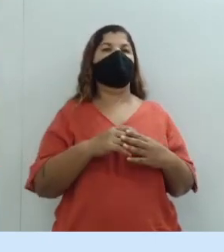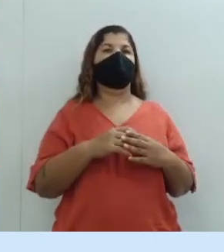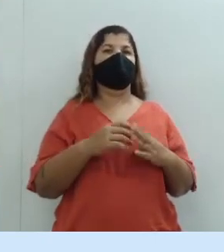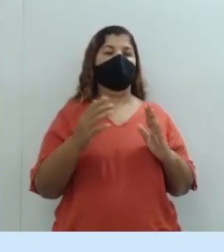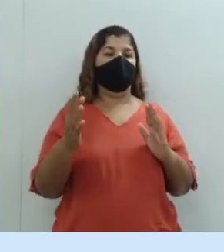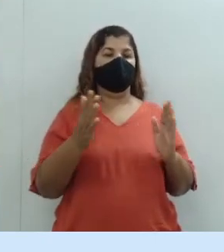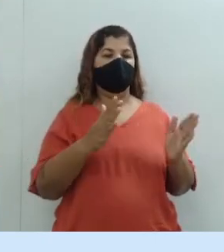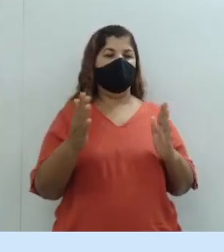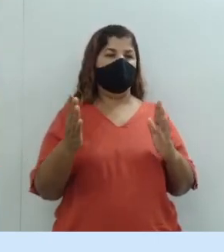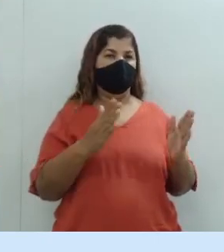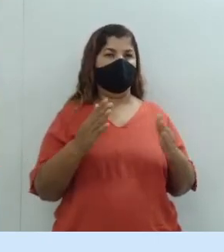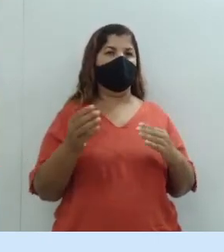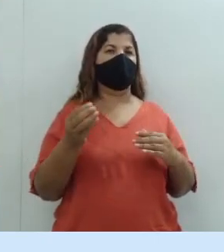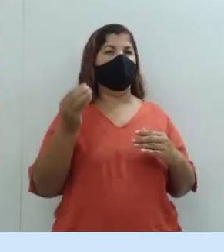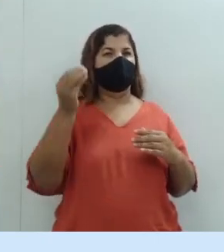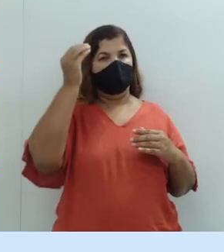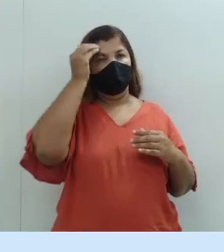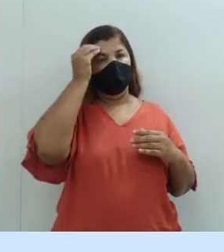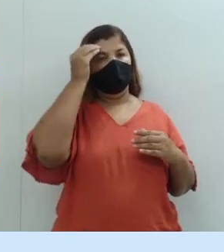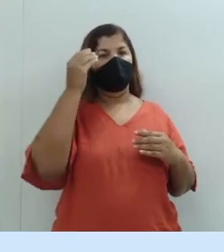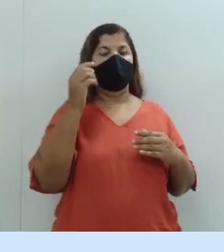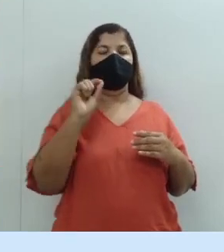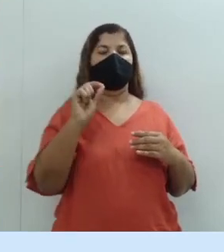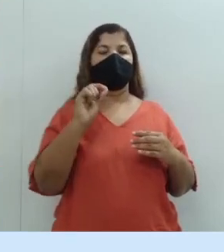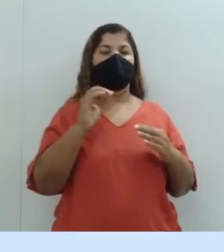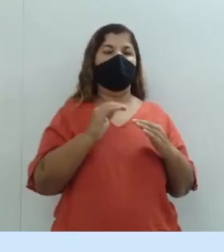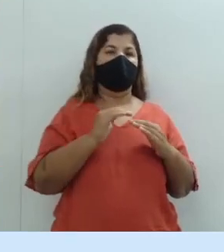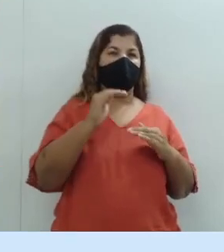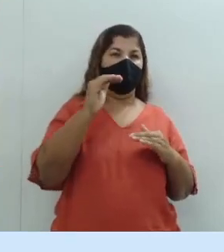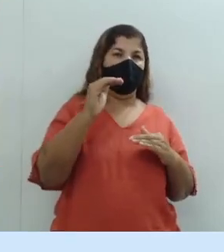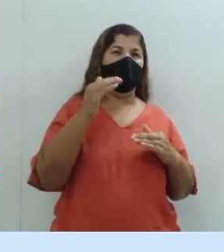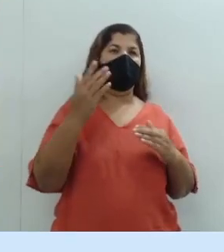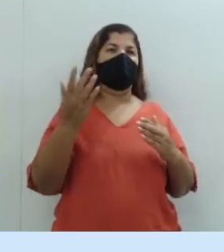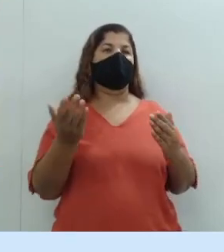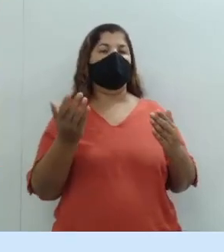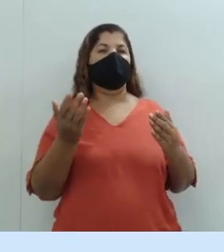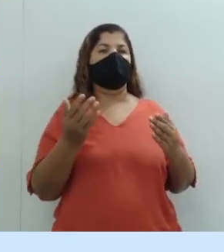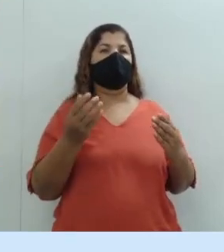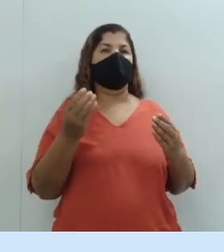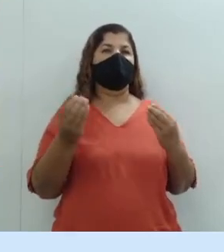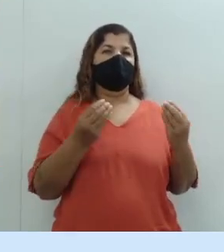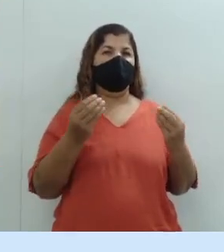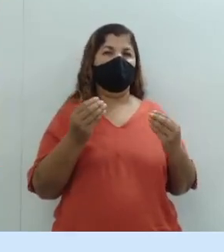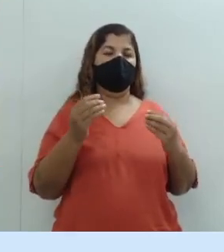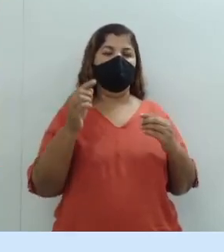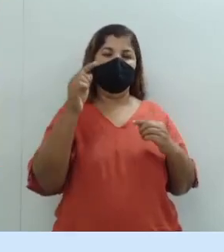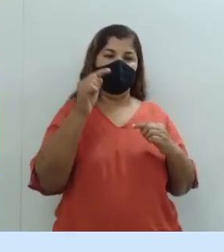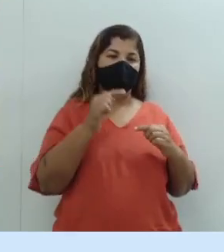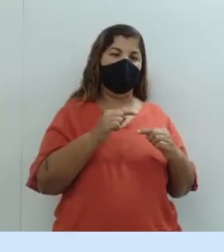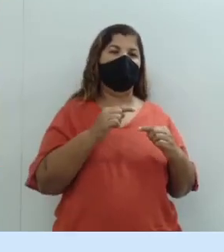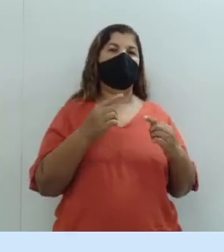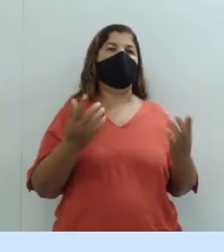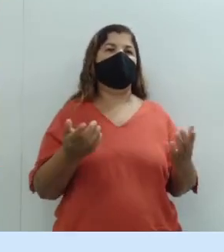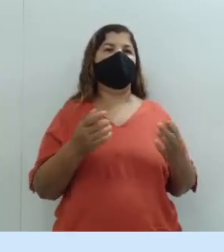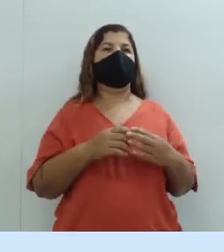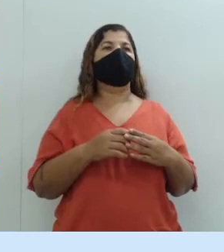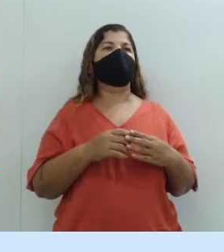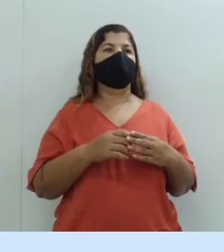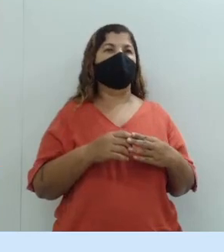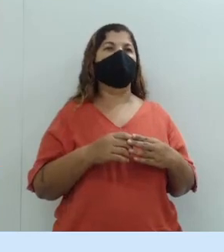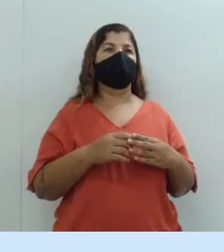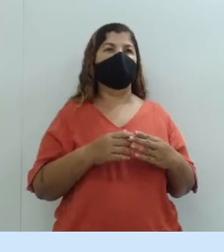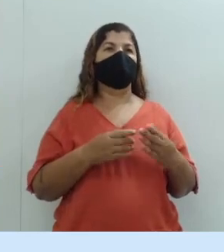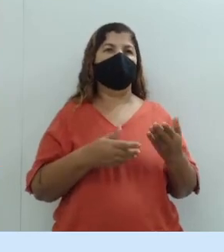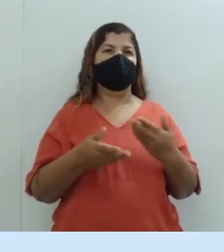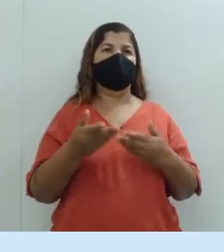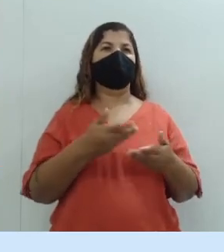relação aí em mente, né? O que aumenta, quando a resistência vai aumentar, quando a resistência vai diminuir. Então, essas relações